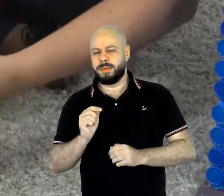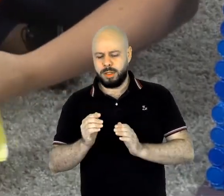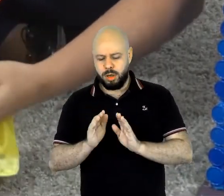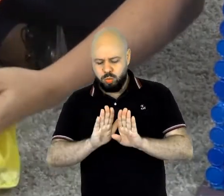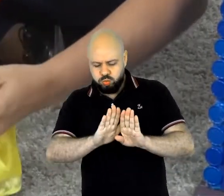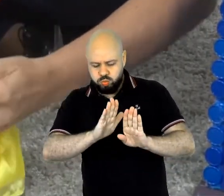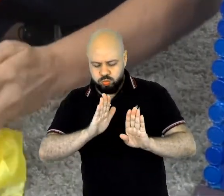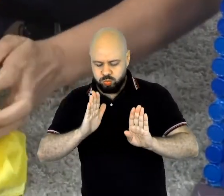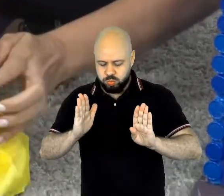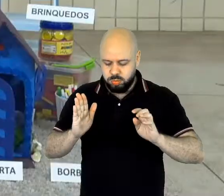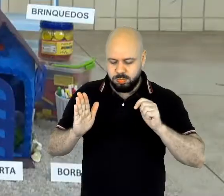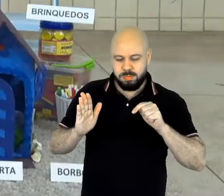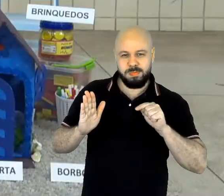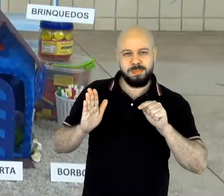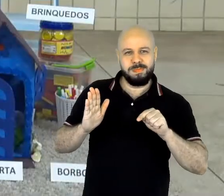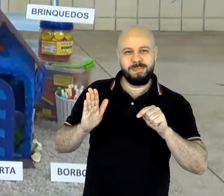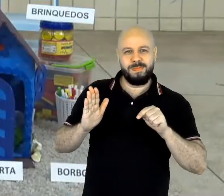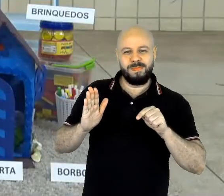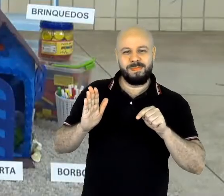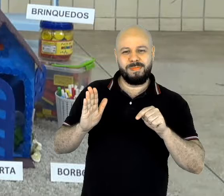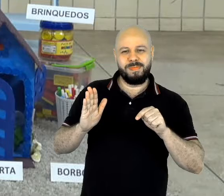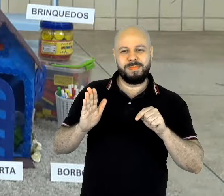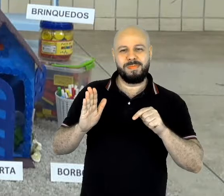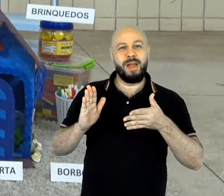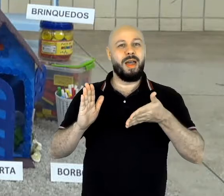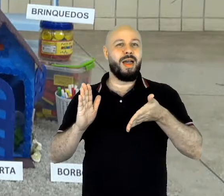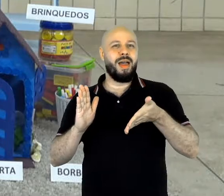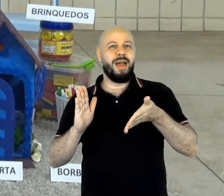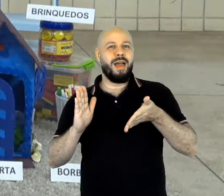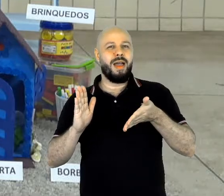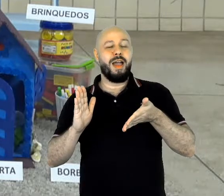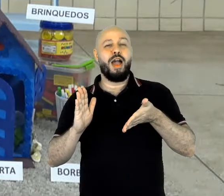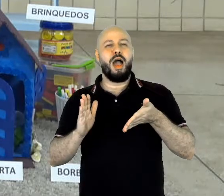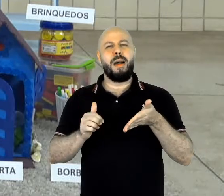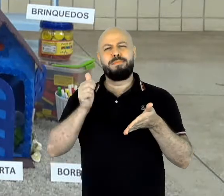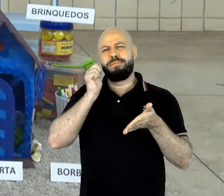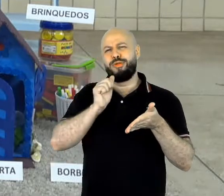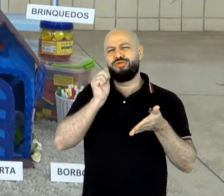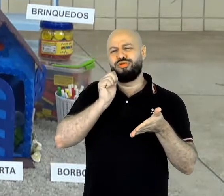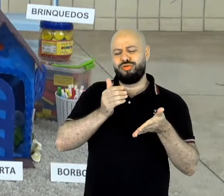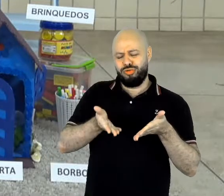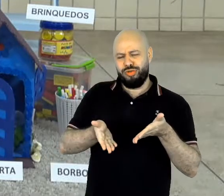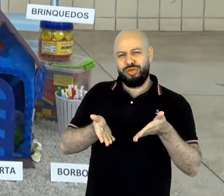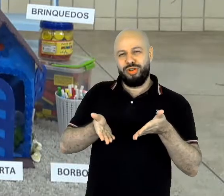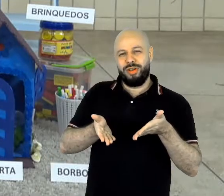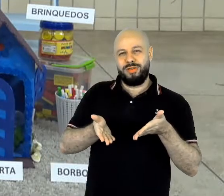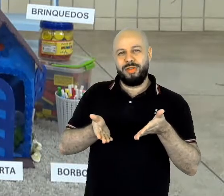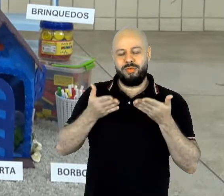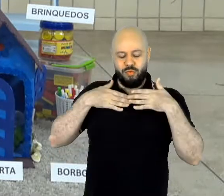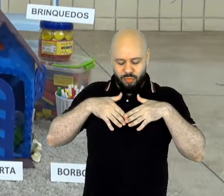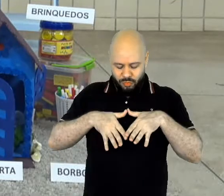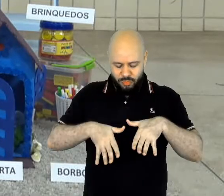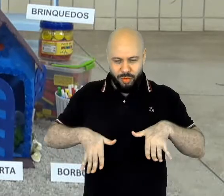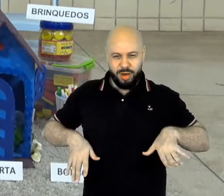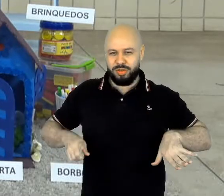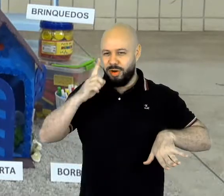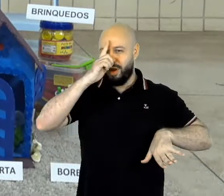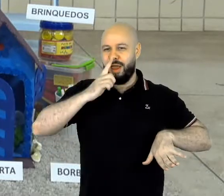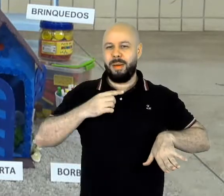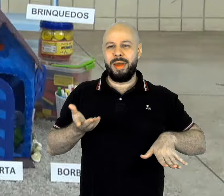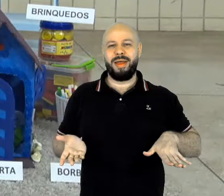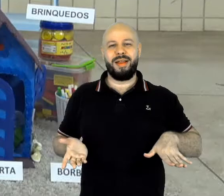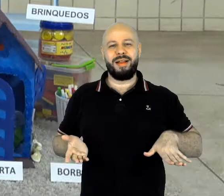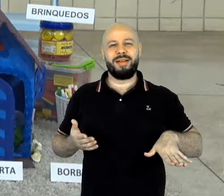casinha amarela mora uma menininha de vestido amarelo